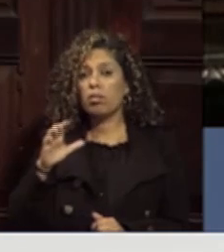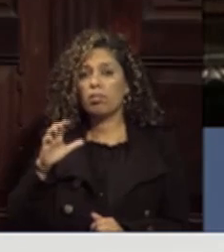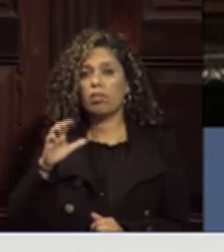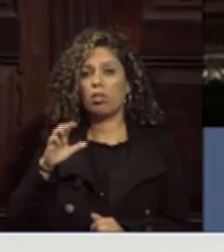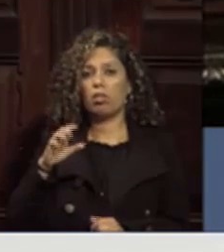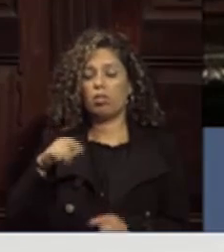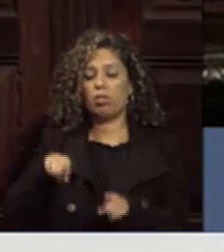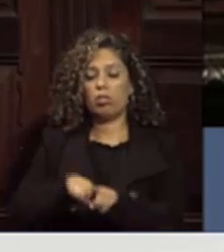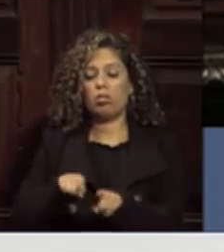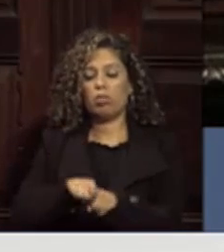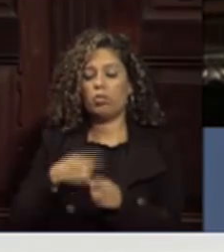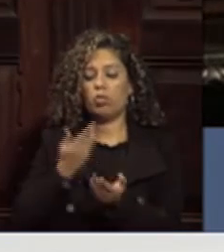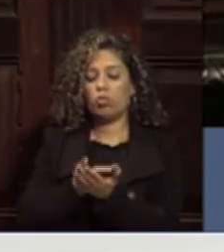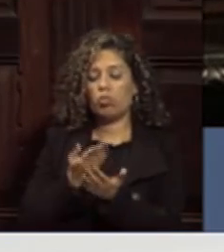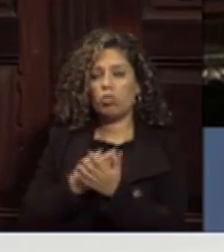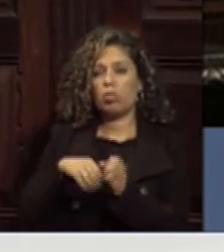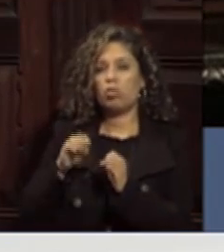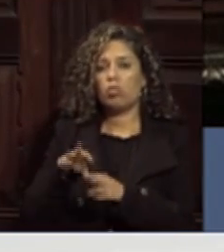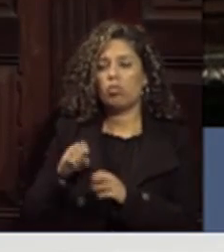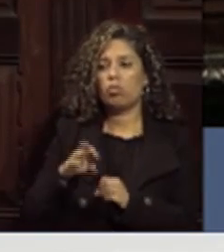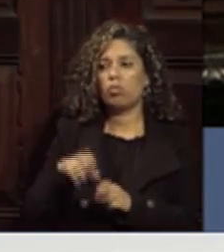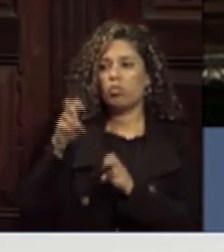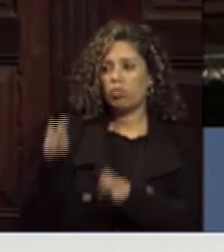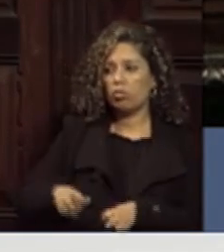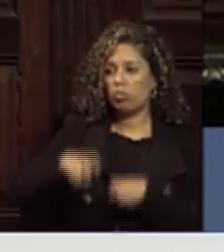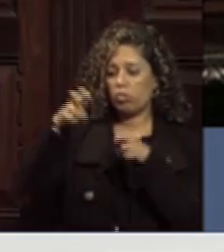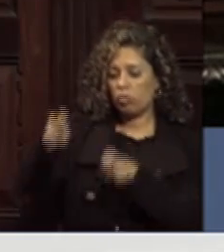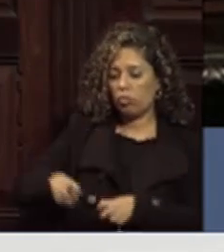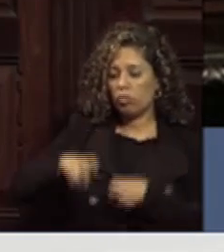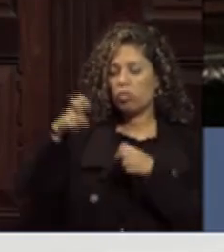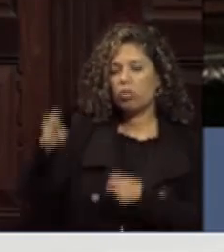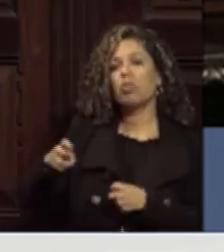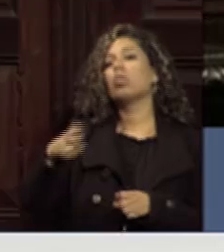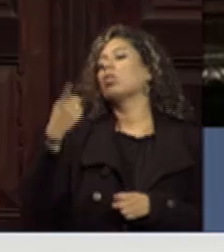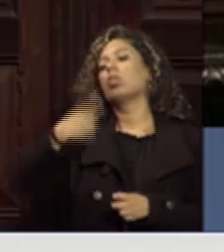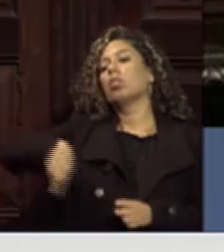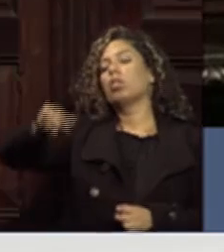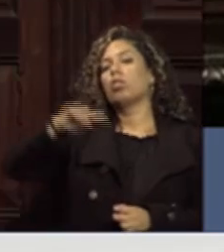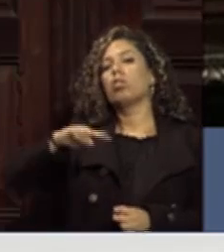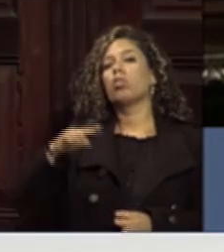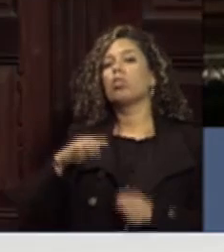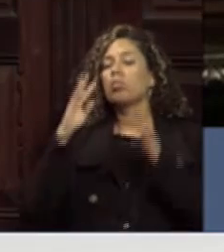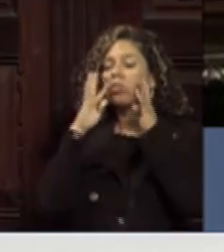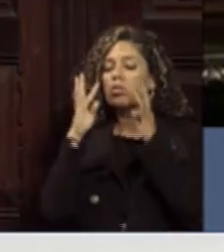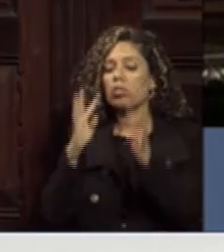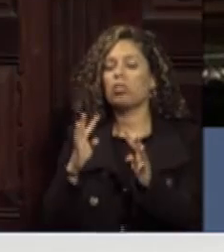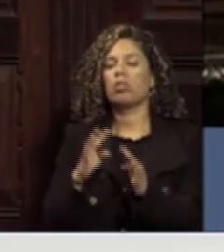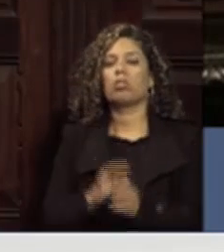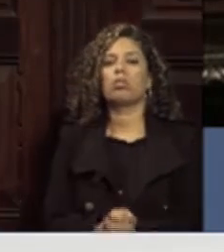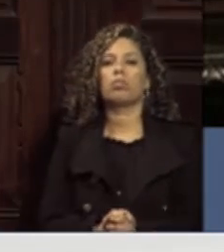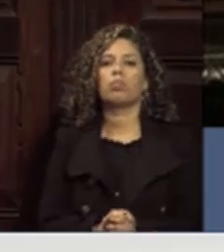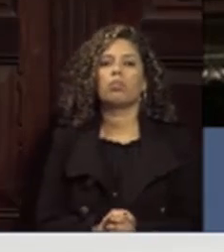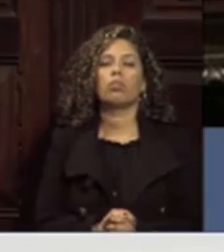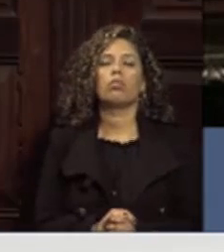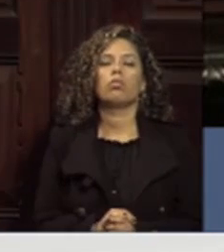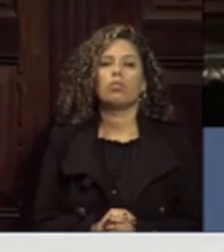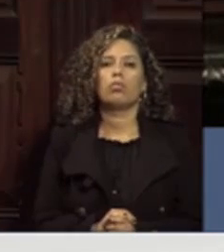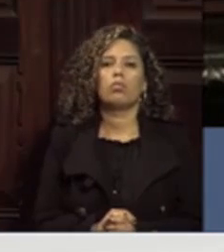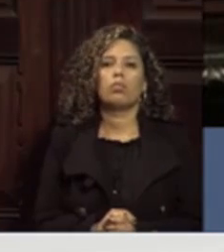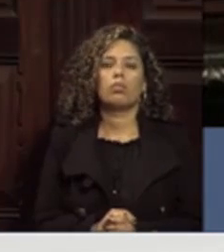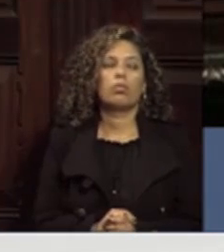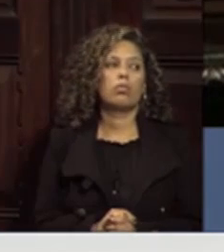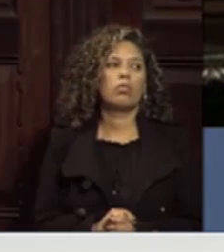com relação aos cumprimentos dos dispositivos que geram o direito ao acesso a uma